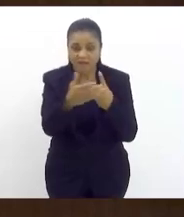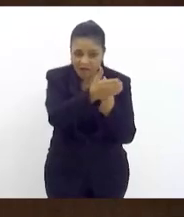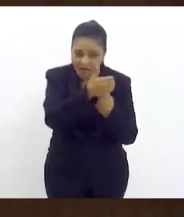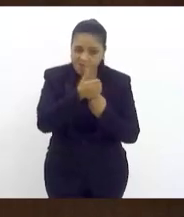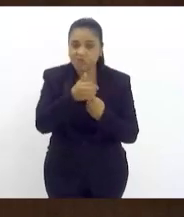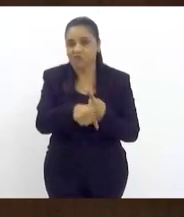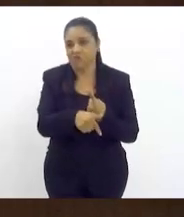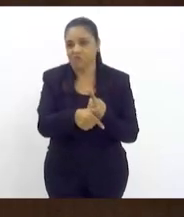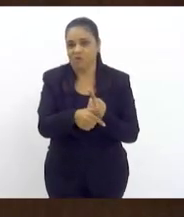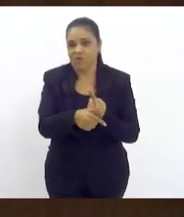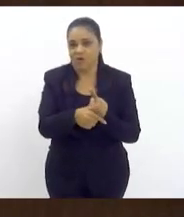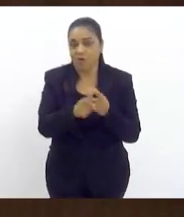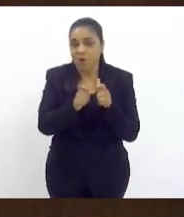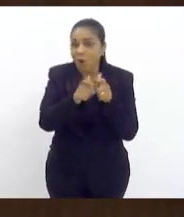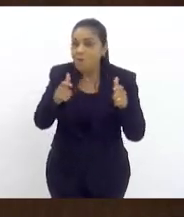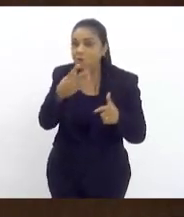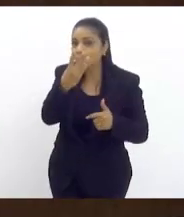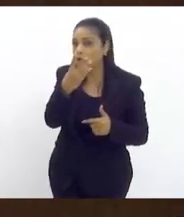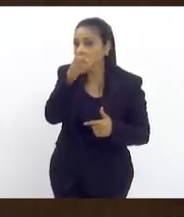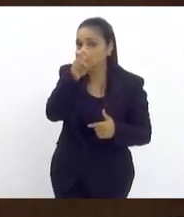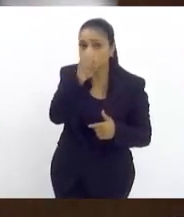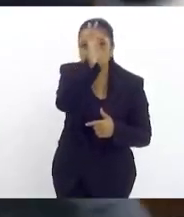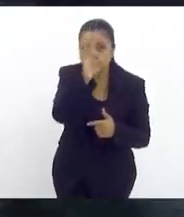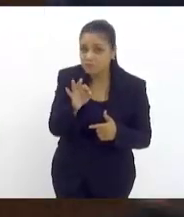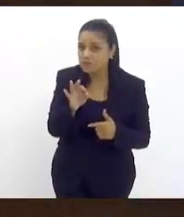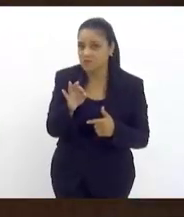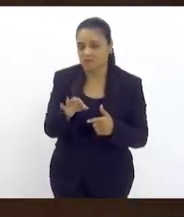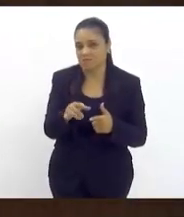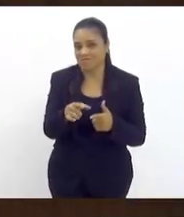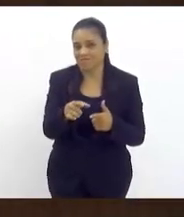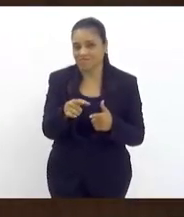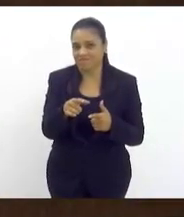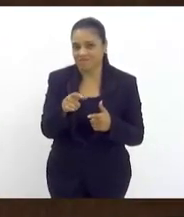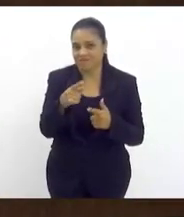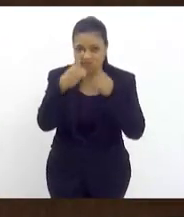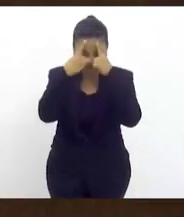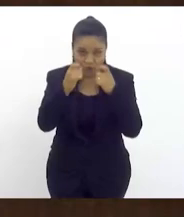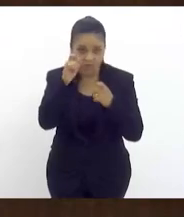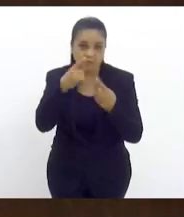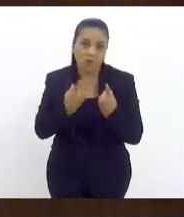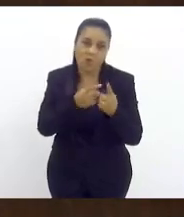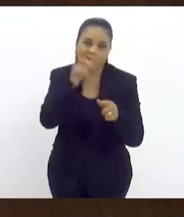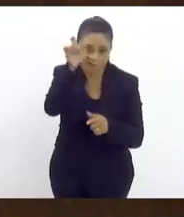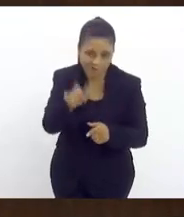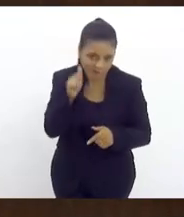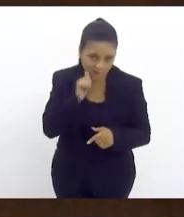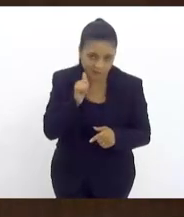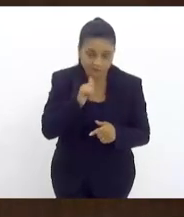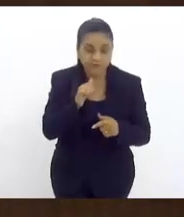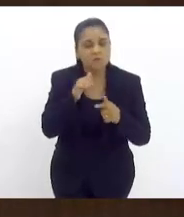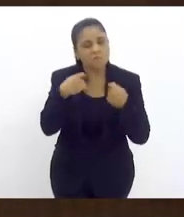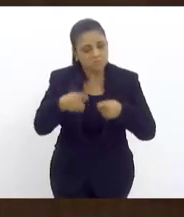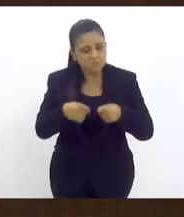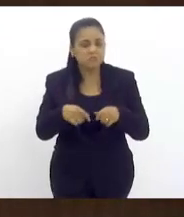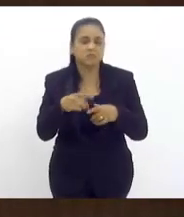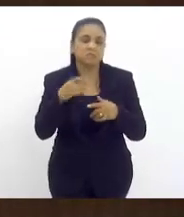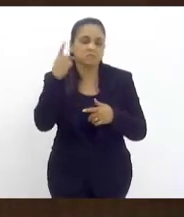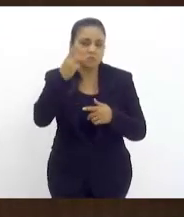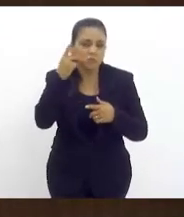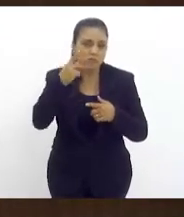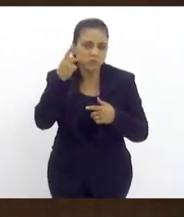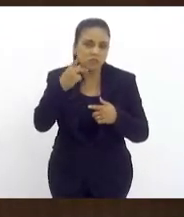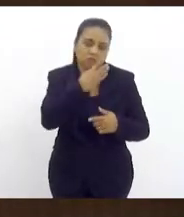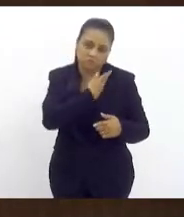Há um aumento de 45% dos casos. Ou seja, é preciso, sim, ampliar as políticas públicas e